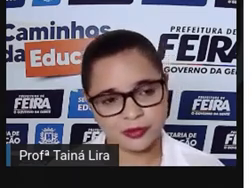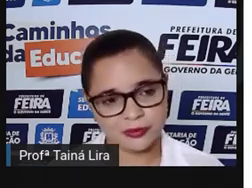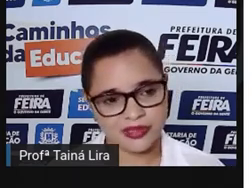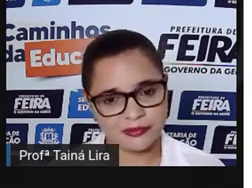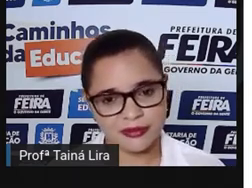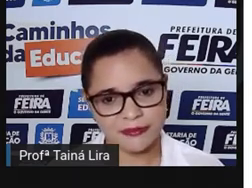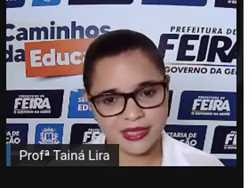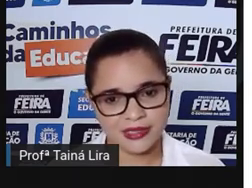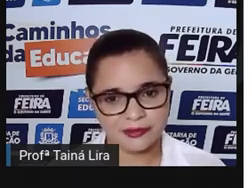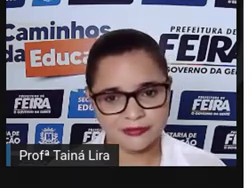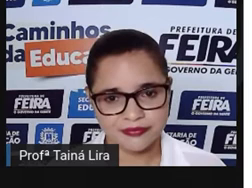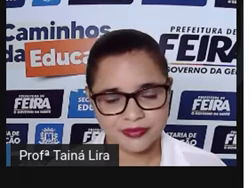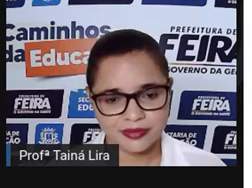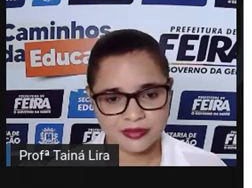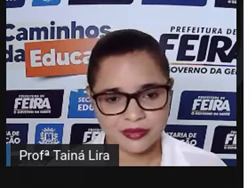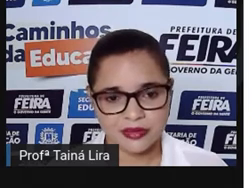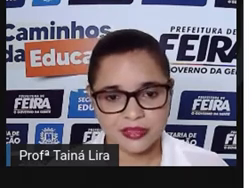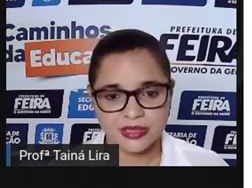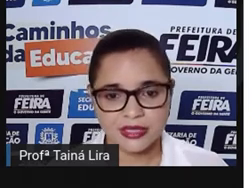a gente pode mandar um e-mail.